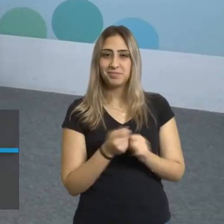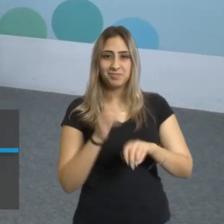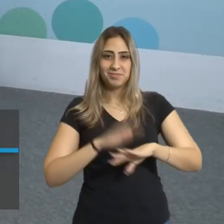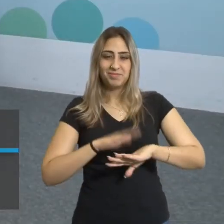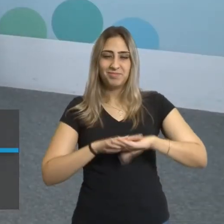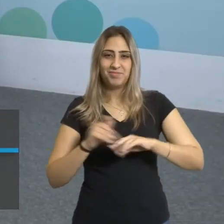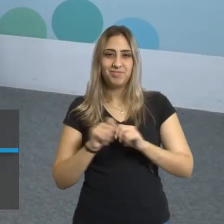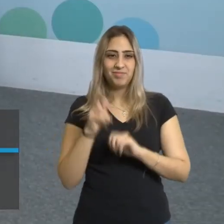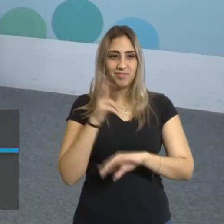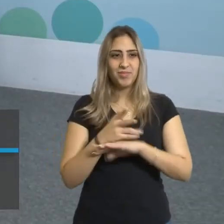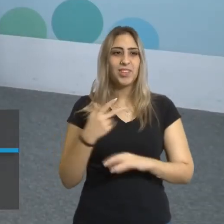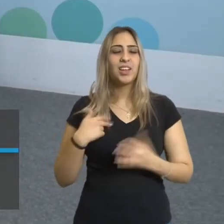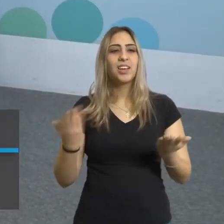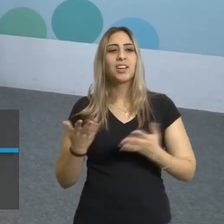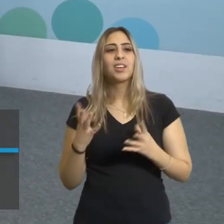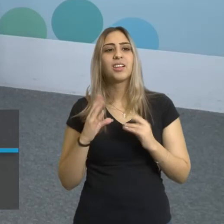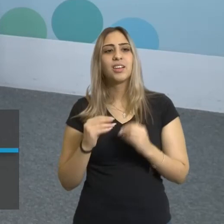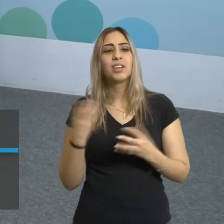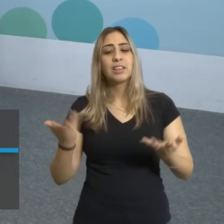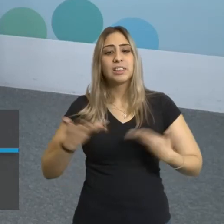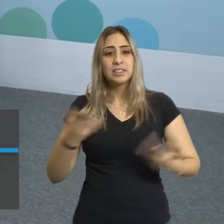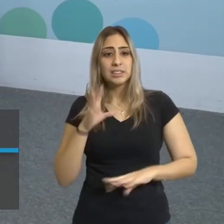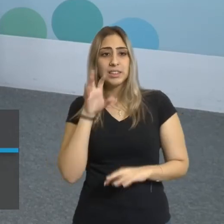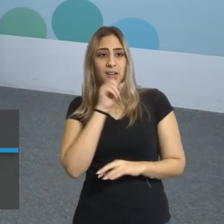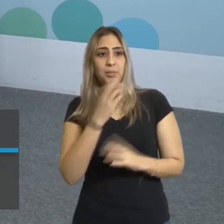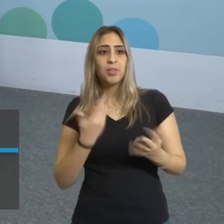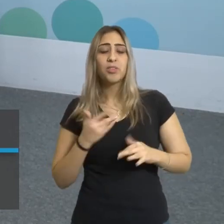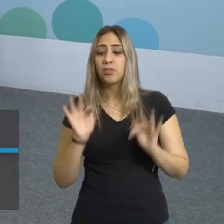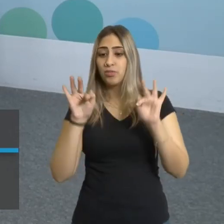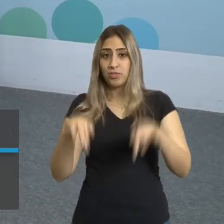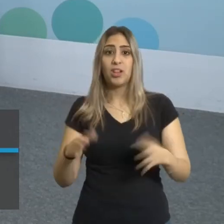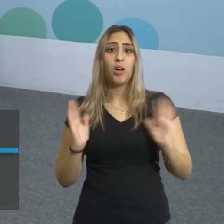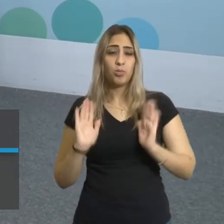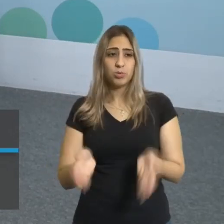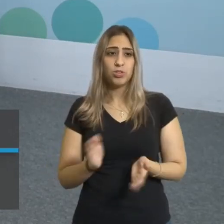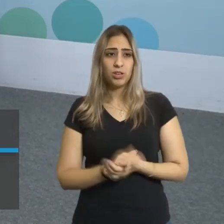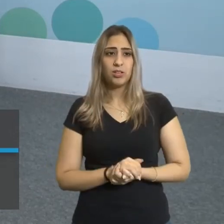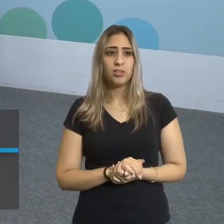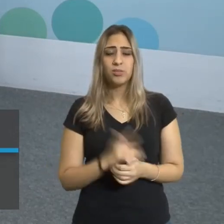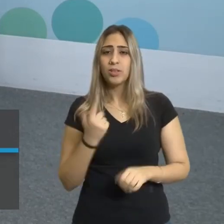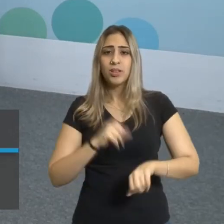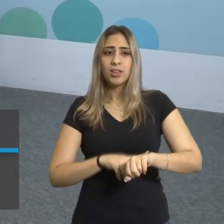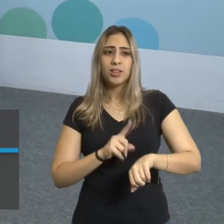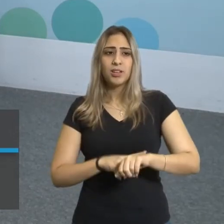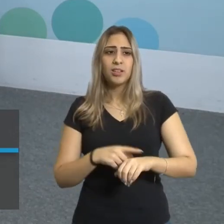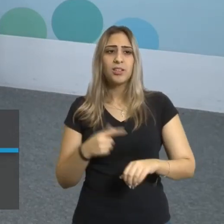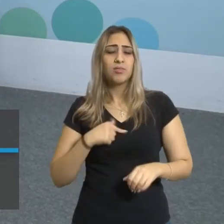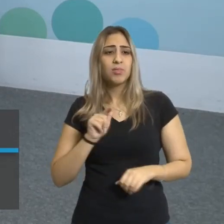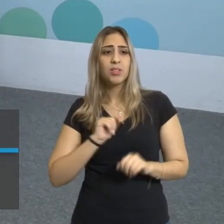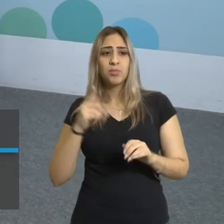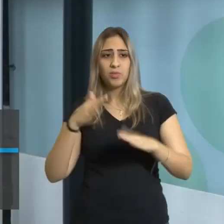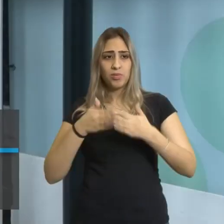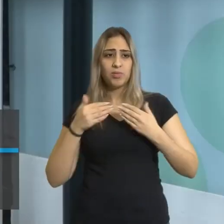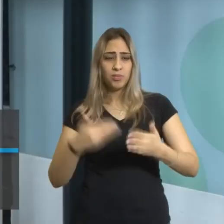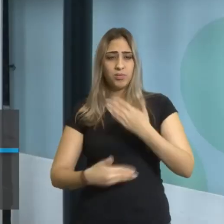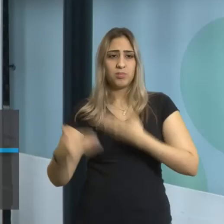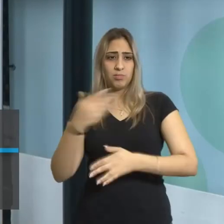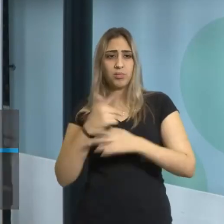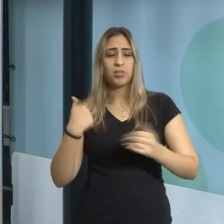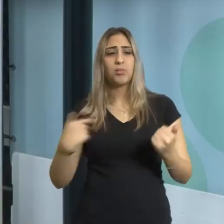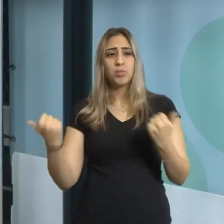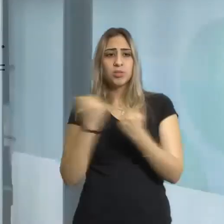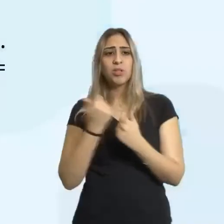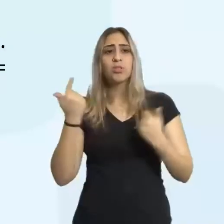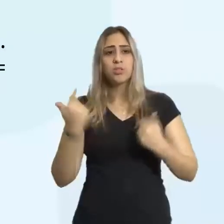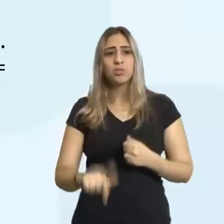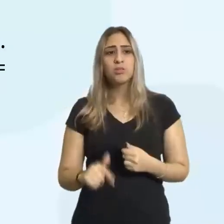gente falar e mais no futuro da corrida agora porque a gente tá meio sem tempo é tem vamos ter aí no slide para o repositório foi na